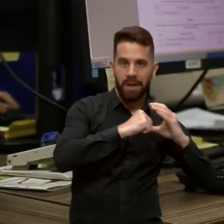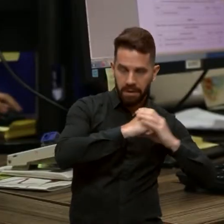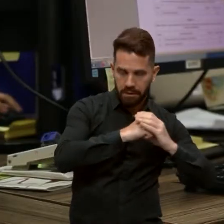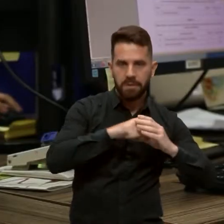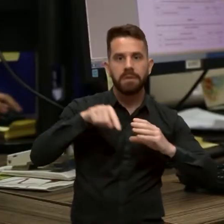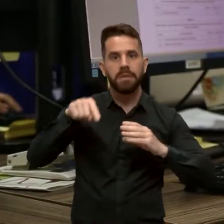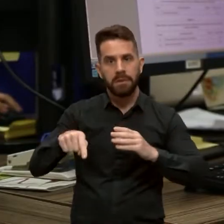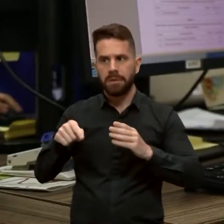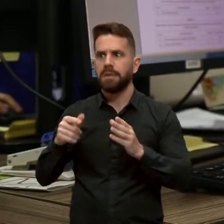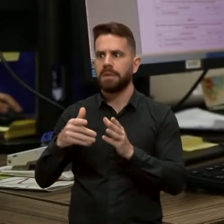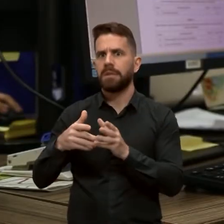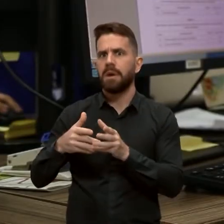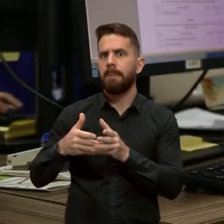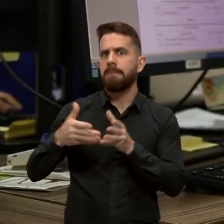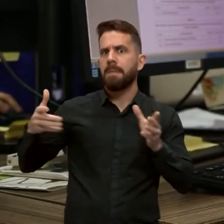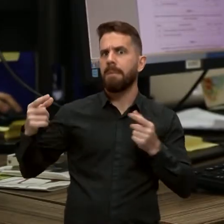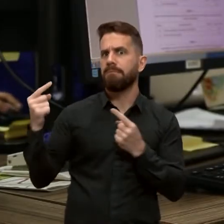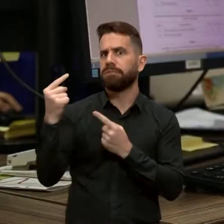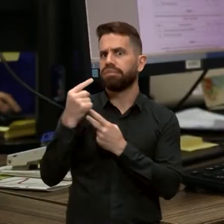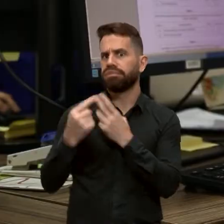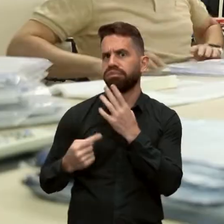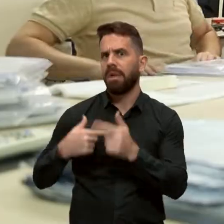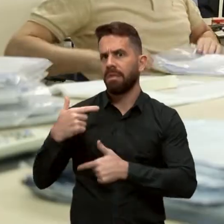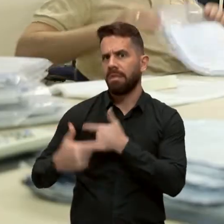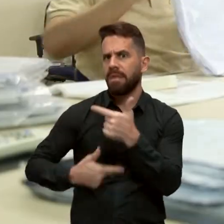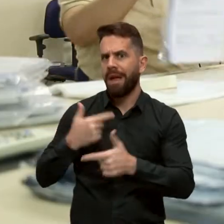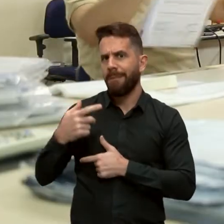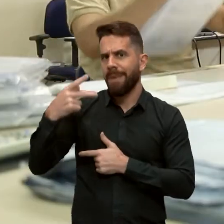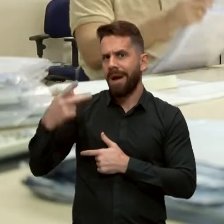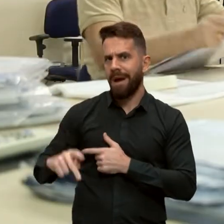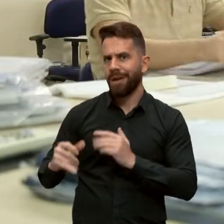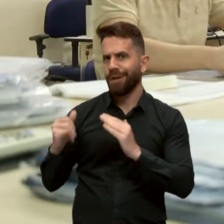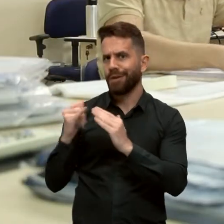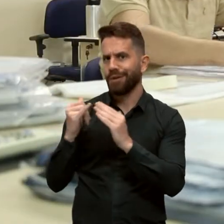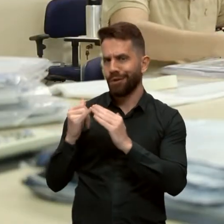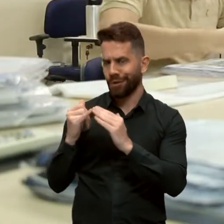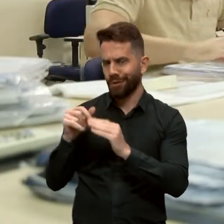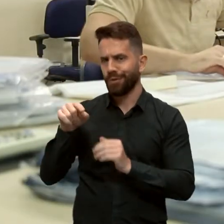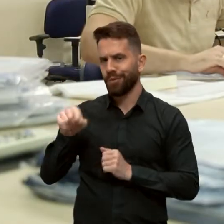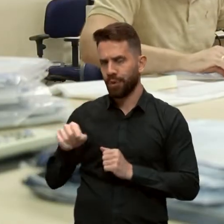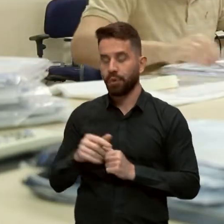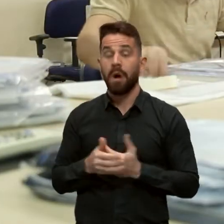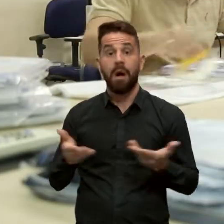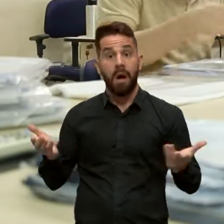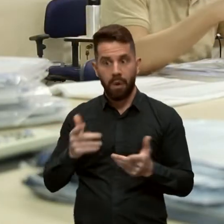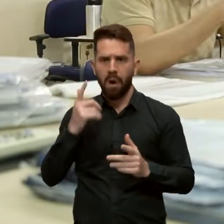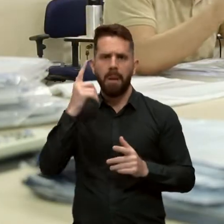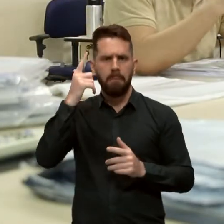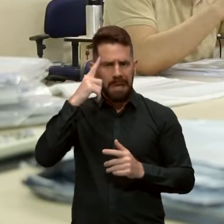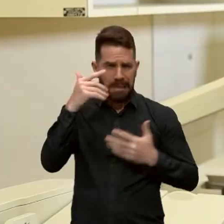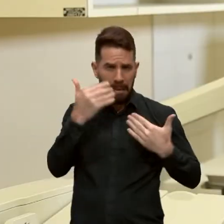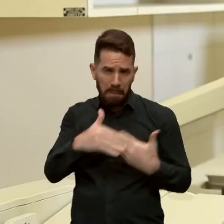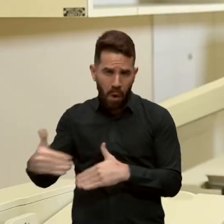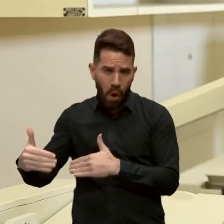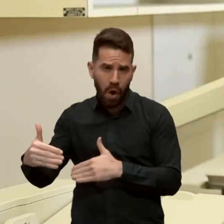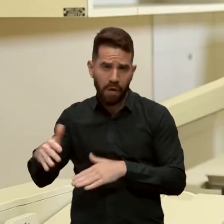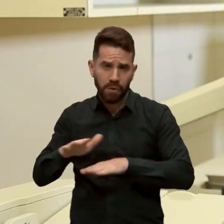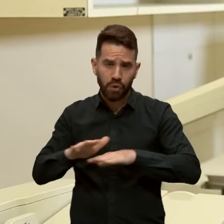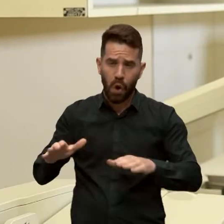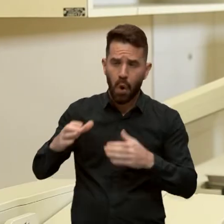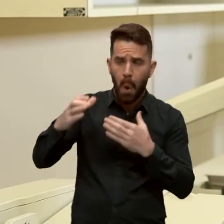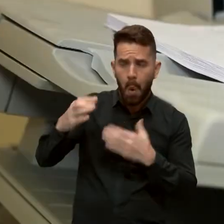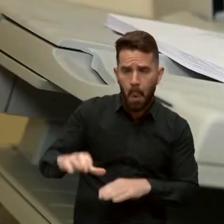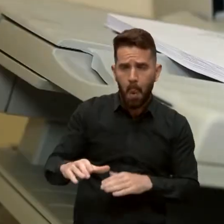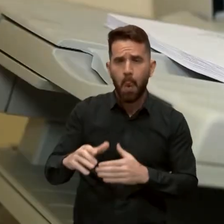ampliação das atividades desenvolvidas pelo órgão. Agora, além de realizar processos seletivos, o Instituto